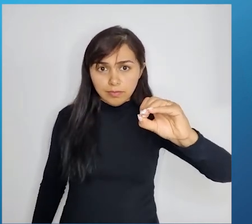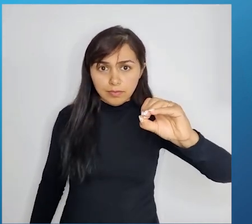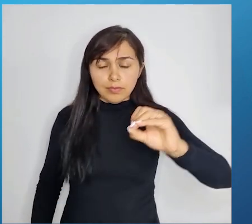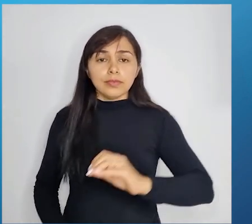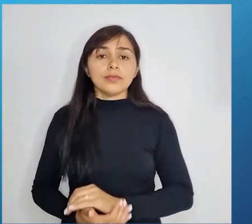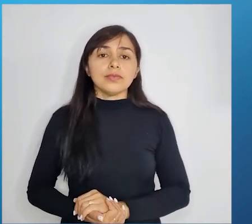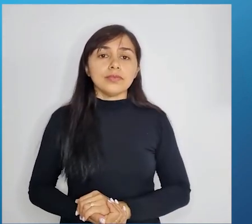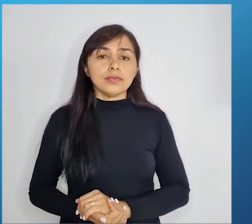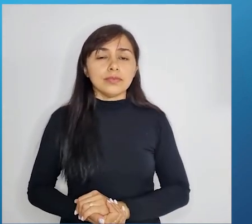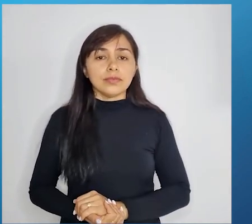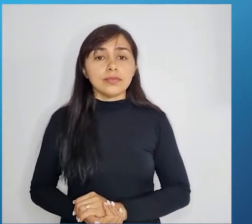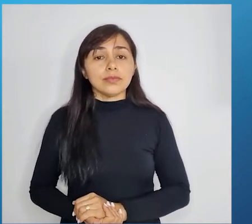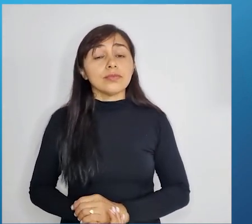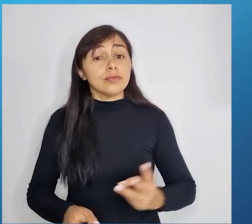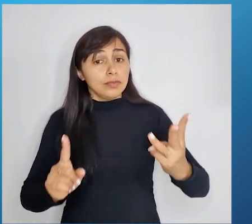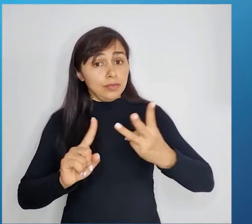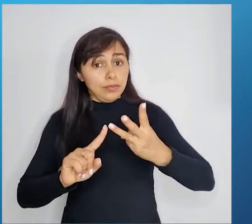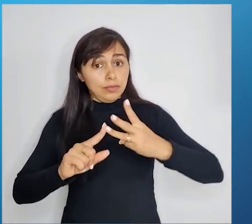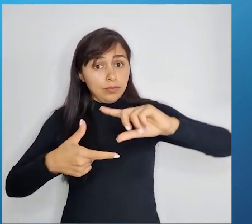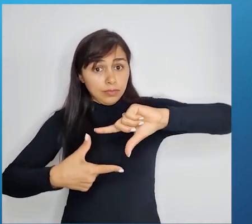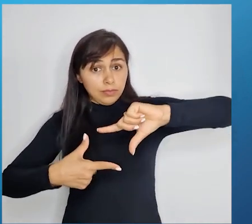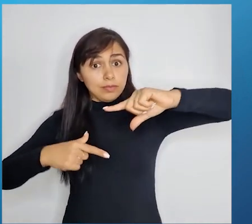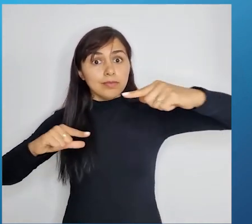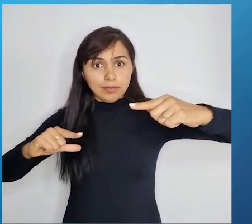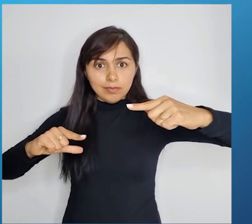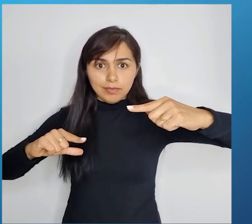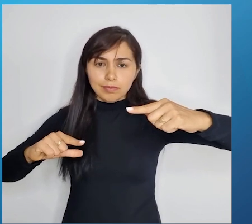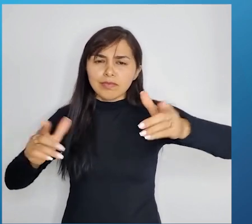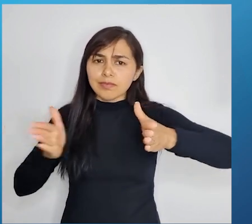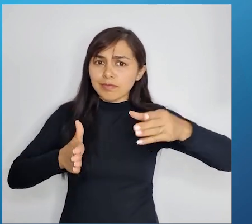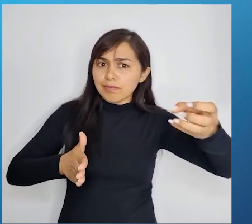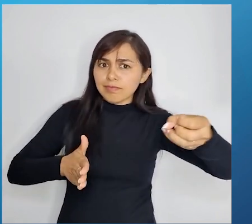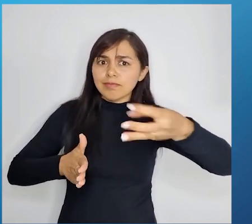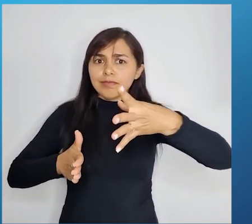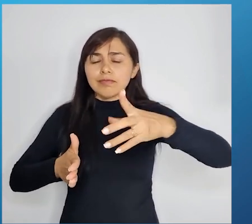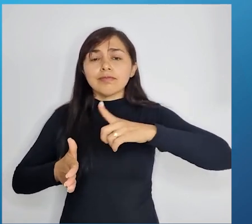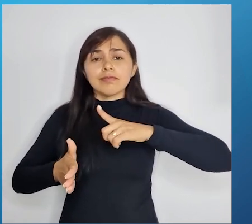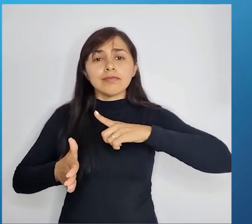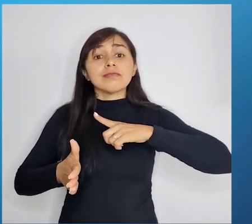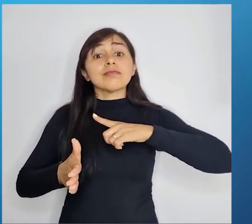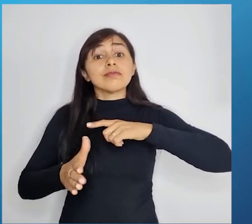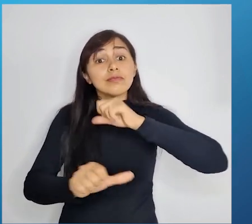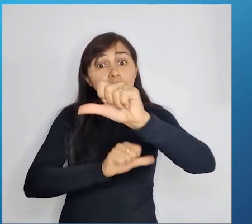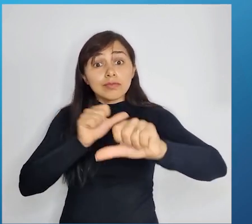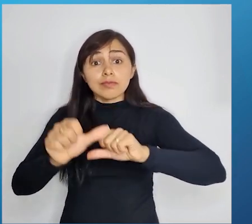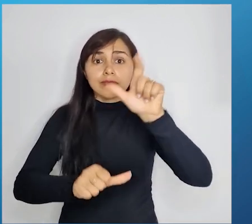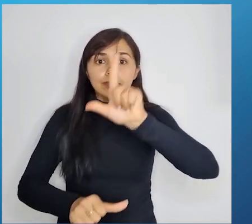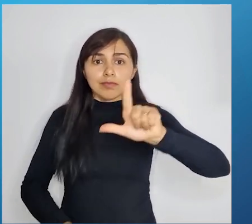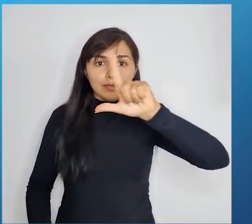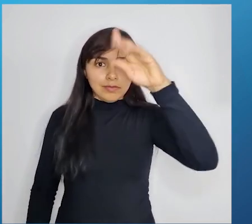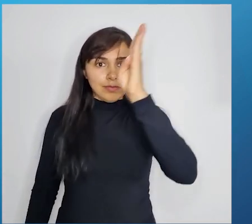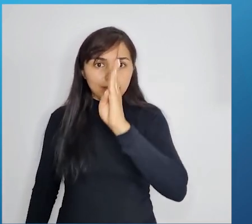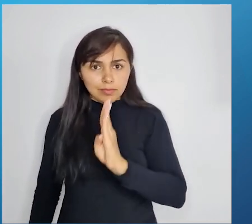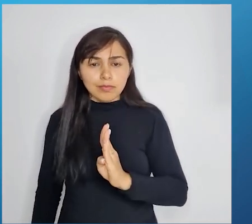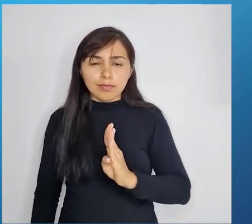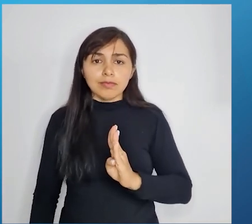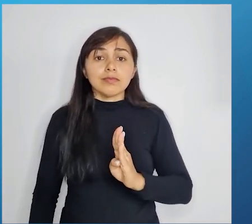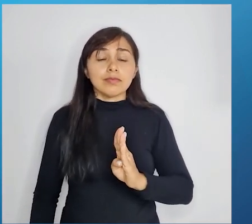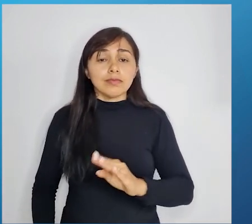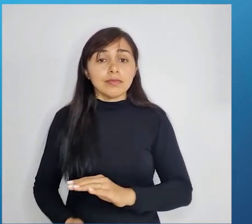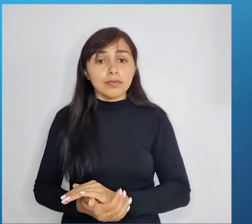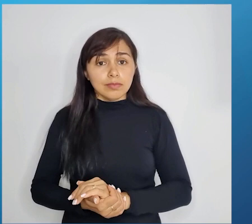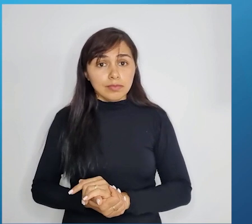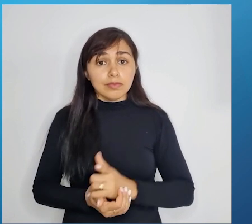O modernismo foi um movimento cultural amplo que teve um impacto significativo na literatura brasileira,